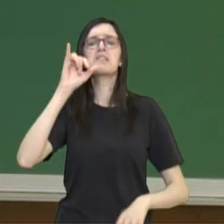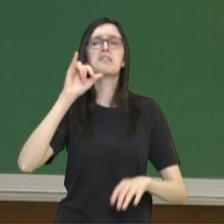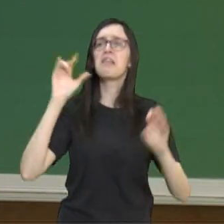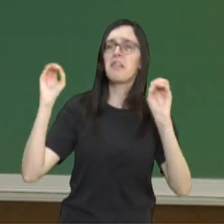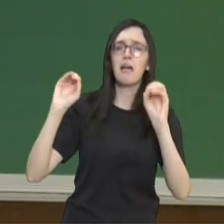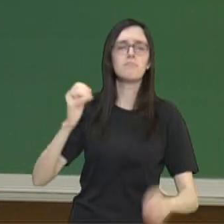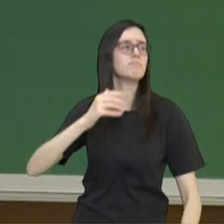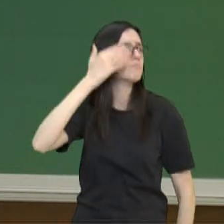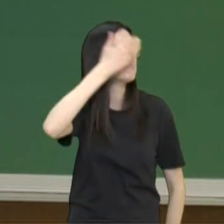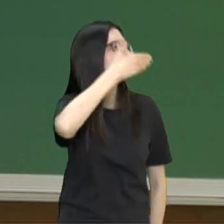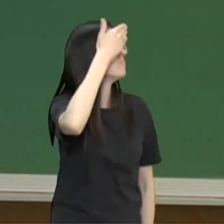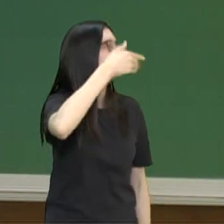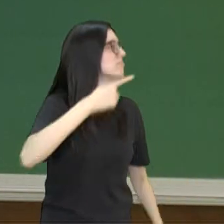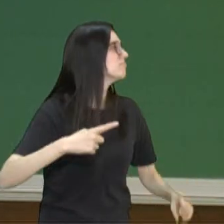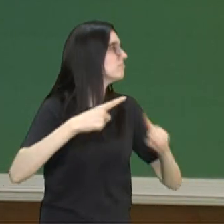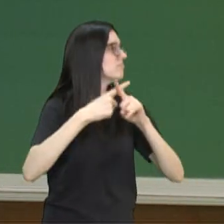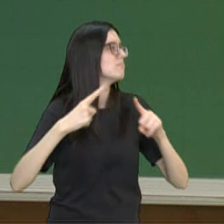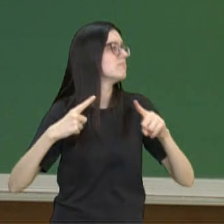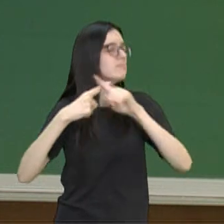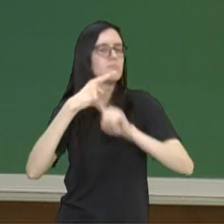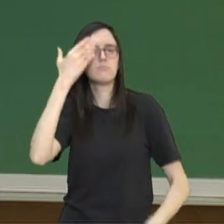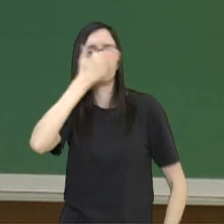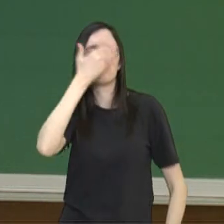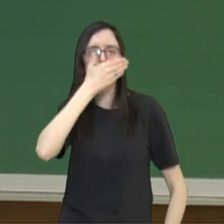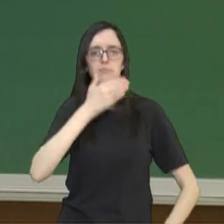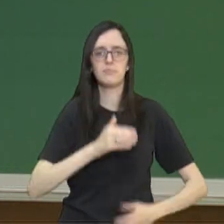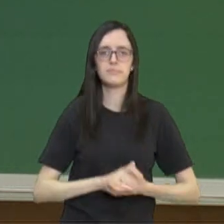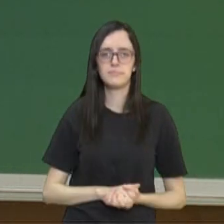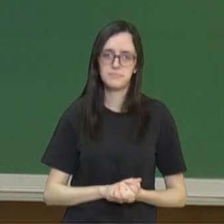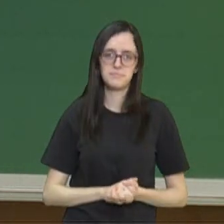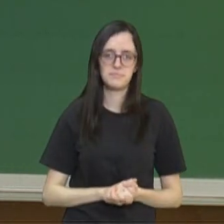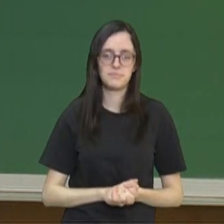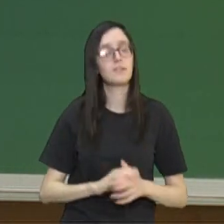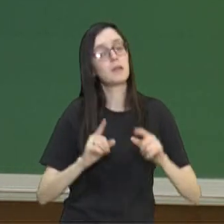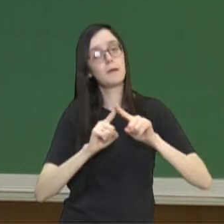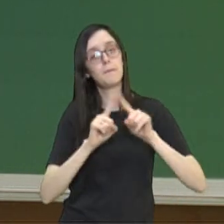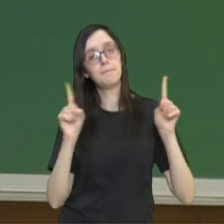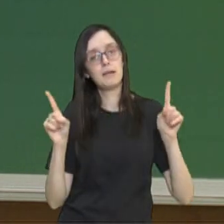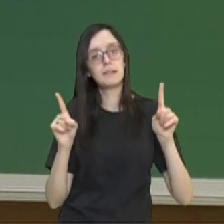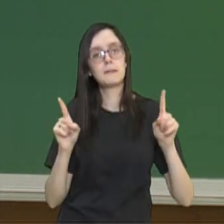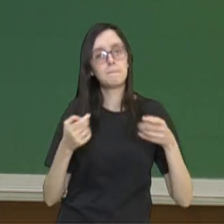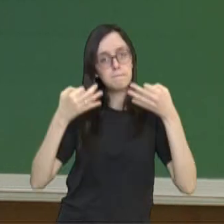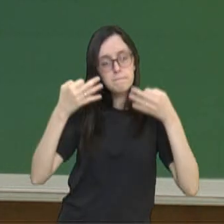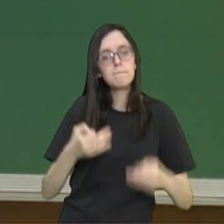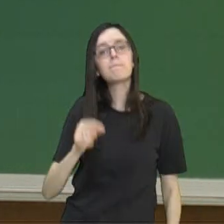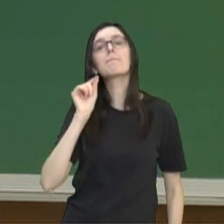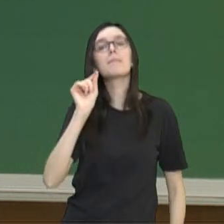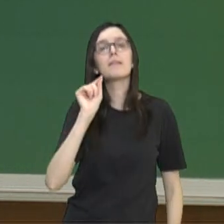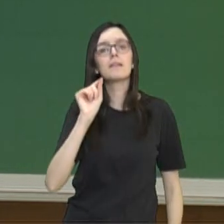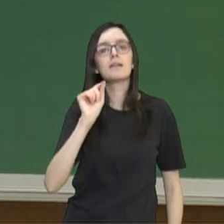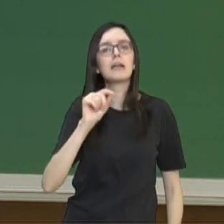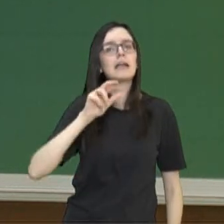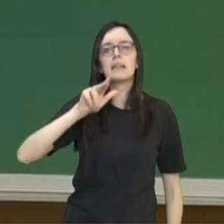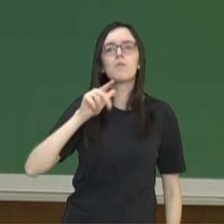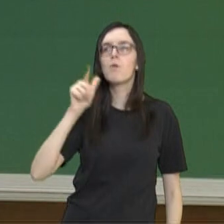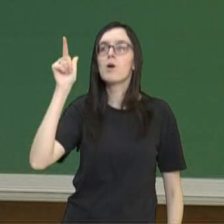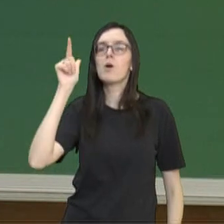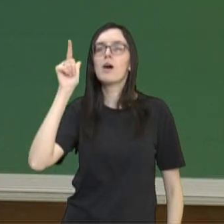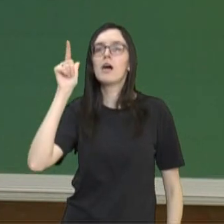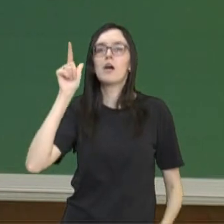aqui nós temos a Marta, imagino que vocês já conheçam ela. Então, aqui um pouco da trajetória, né? Não tem